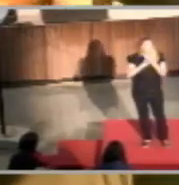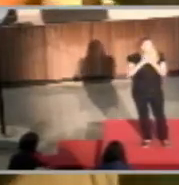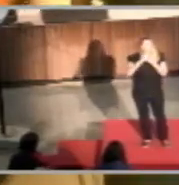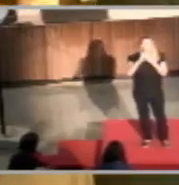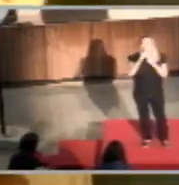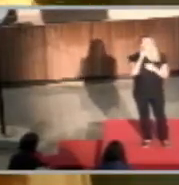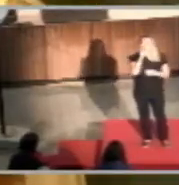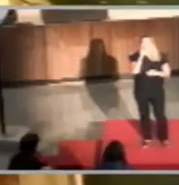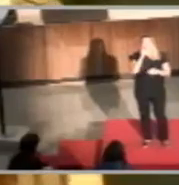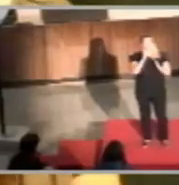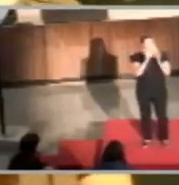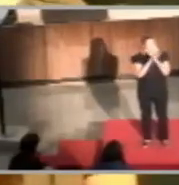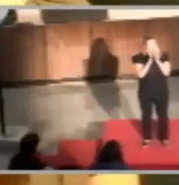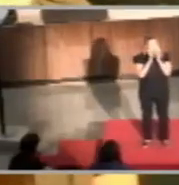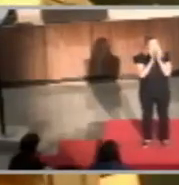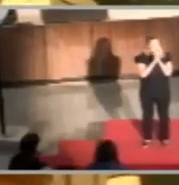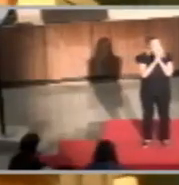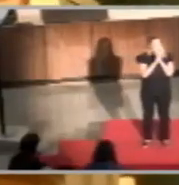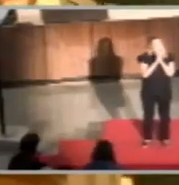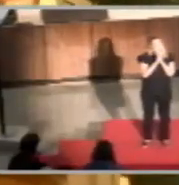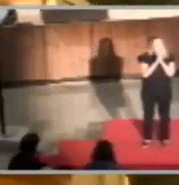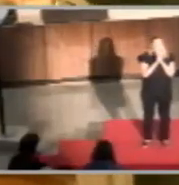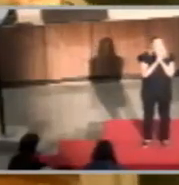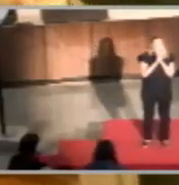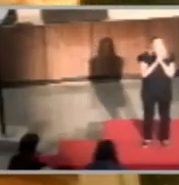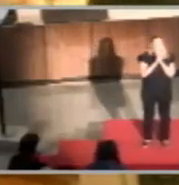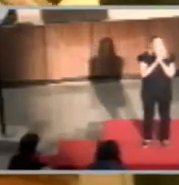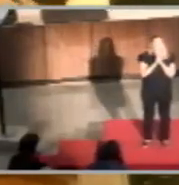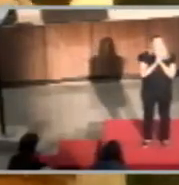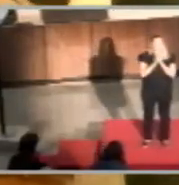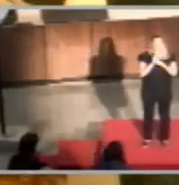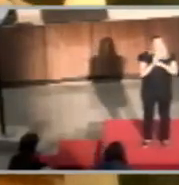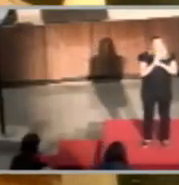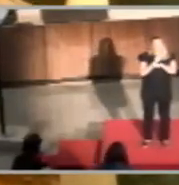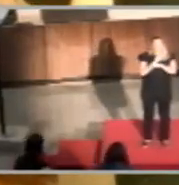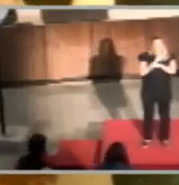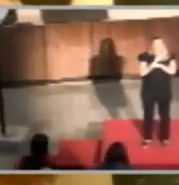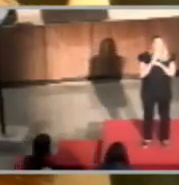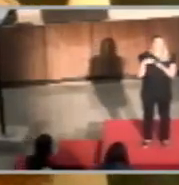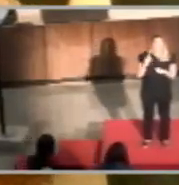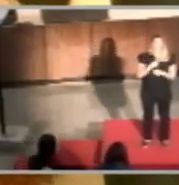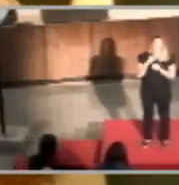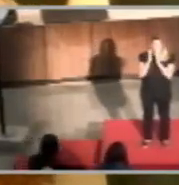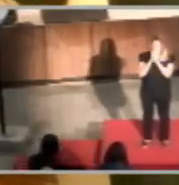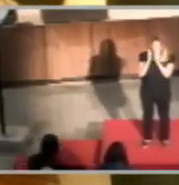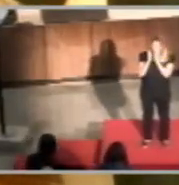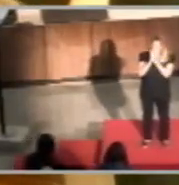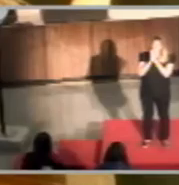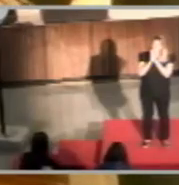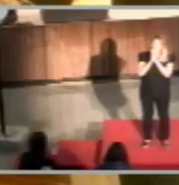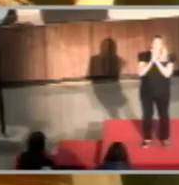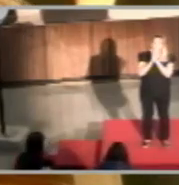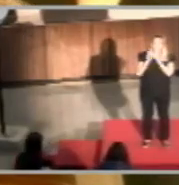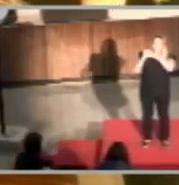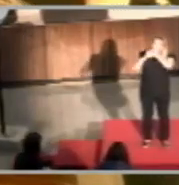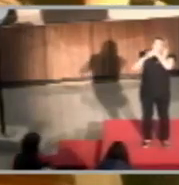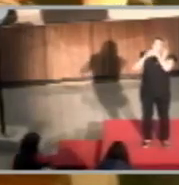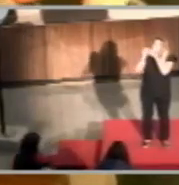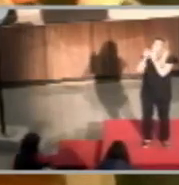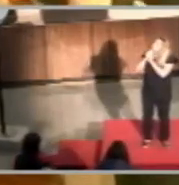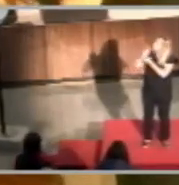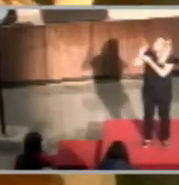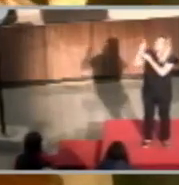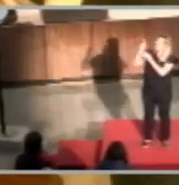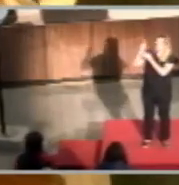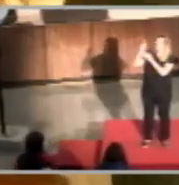queria te incentivar agora, nesses segundos em que nós vamos estar orando, a falar com o seu Deus. Por que você veio aqui nessa